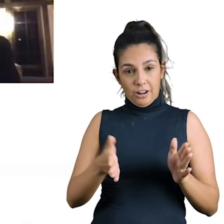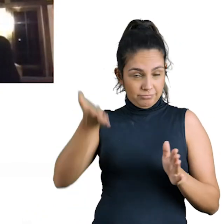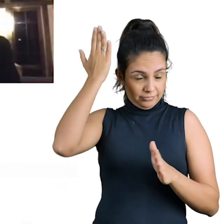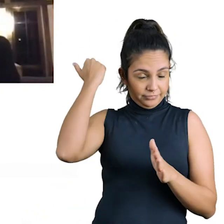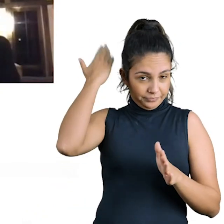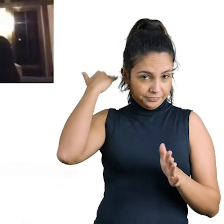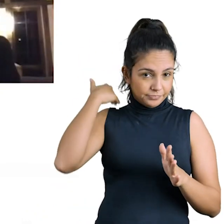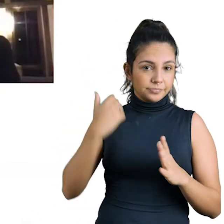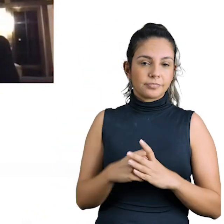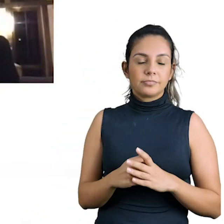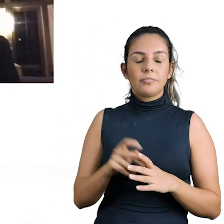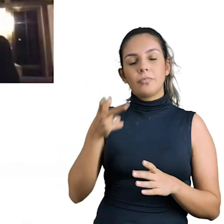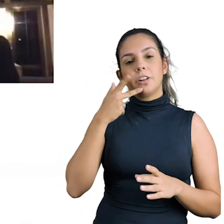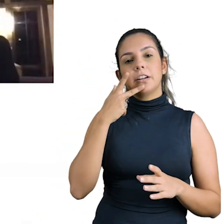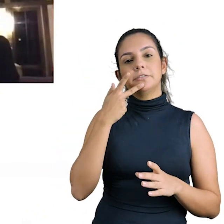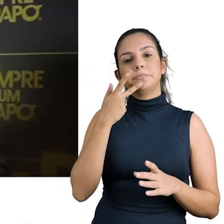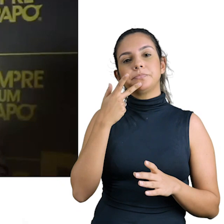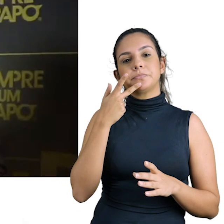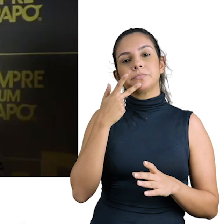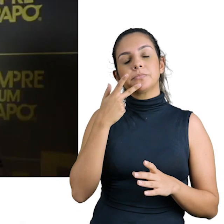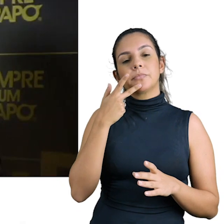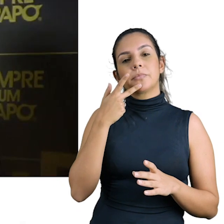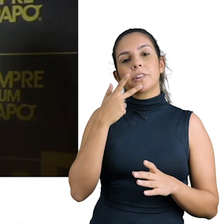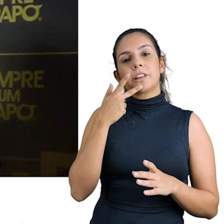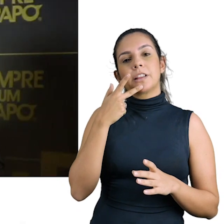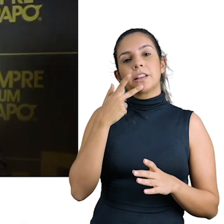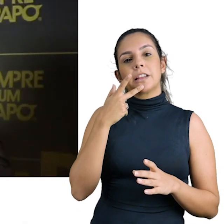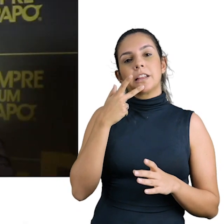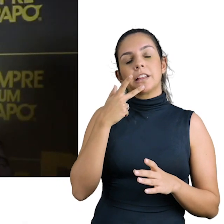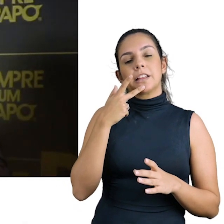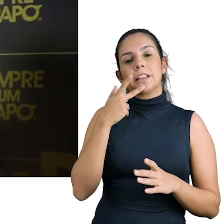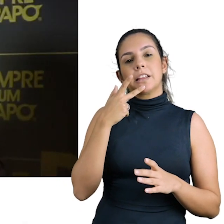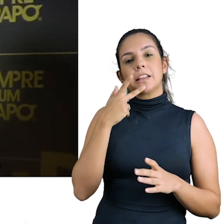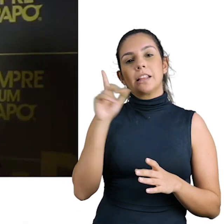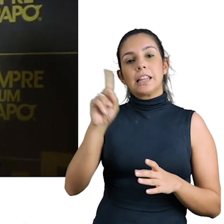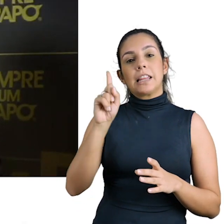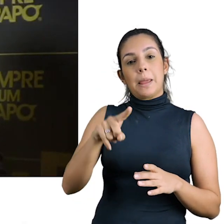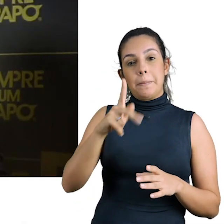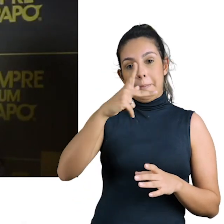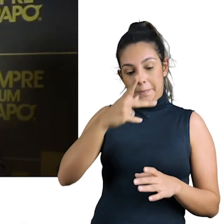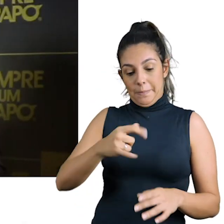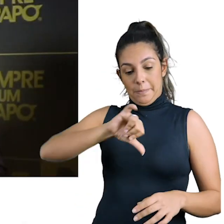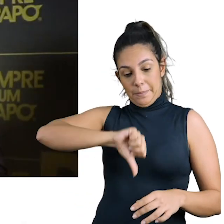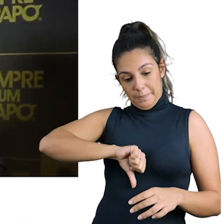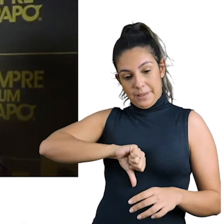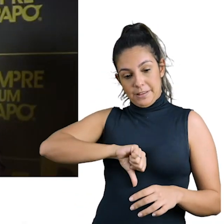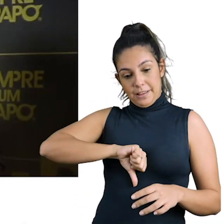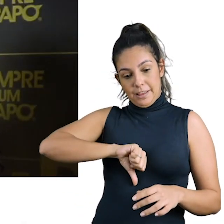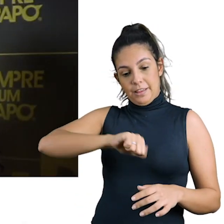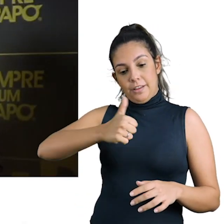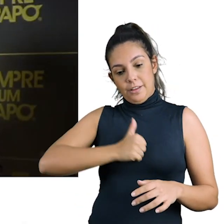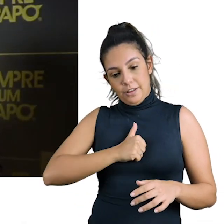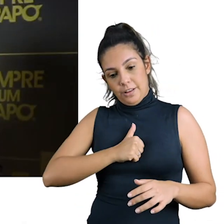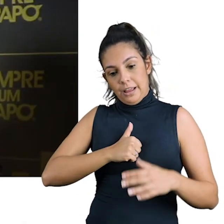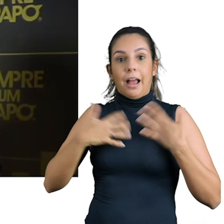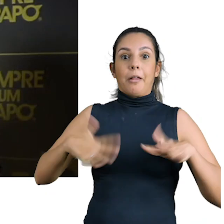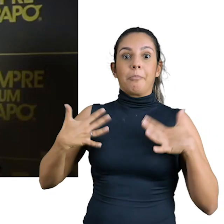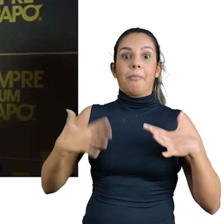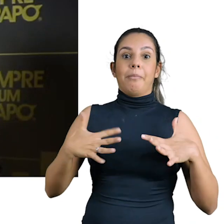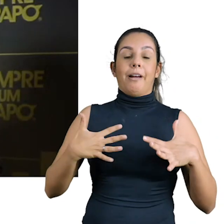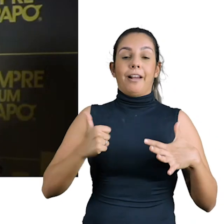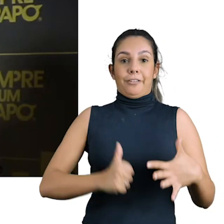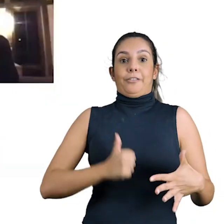naquela época, ele se dizia que não era um pessimista, ele era um otimista em pânico.